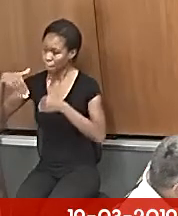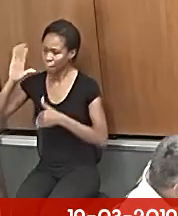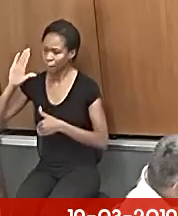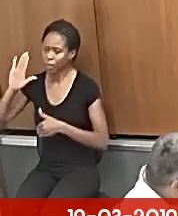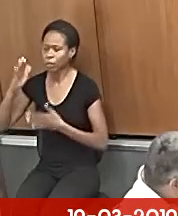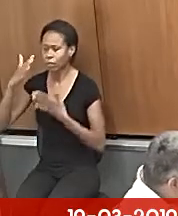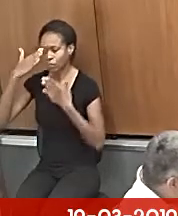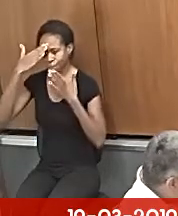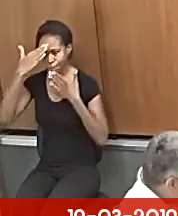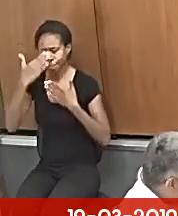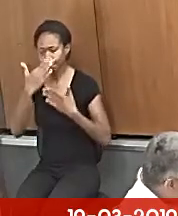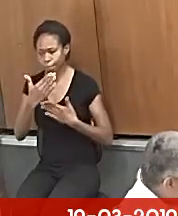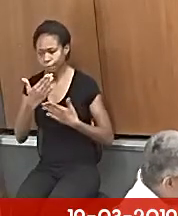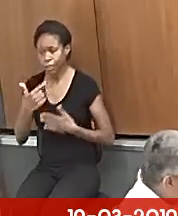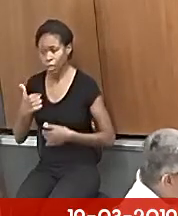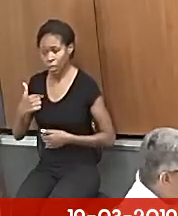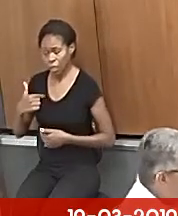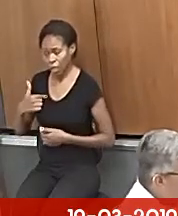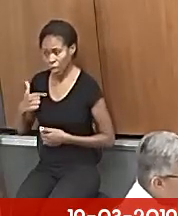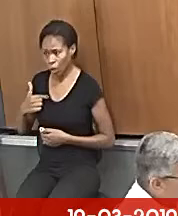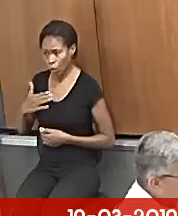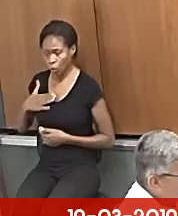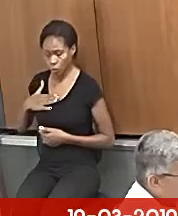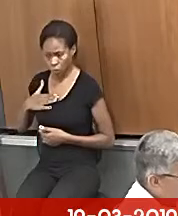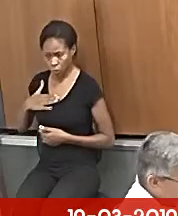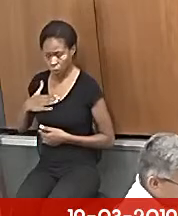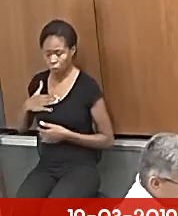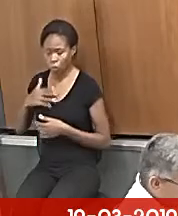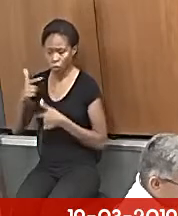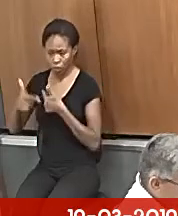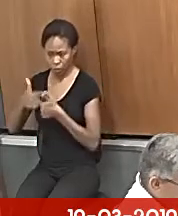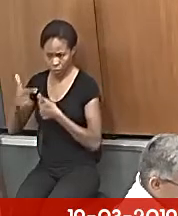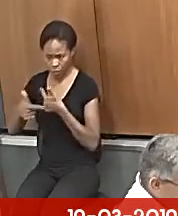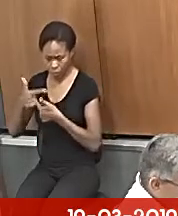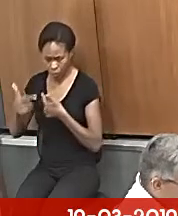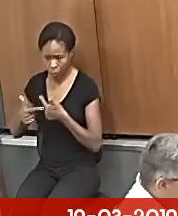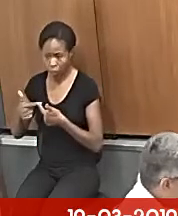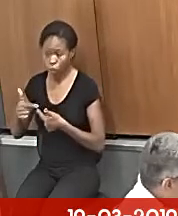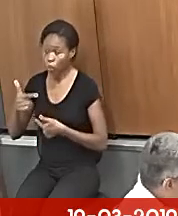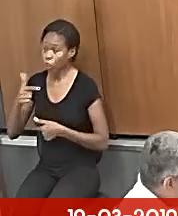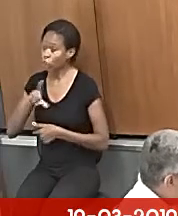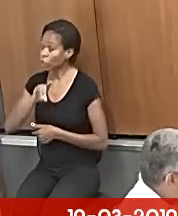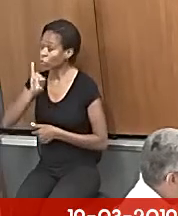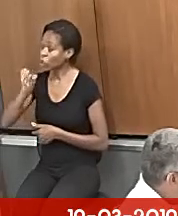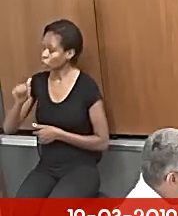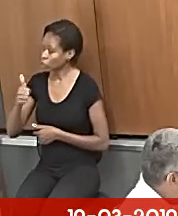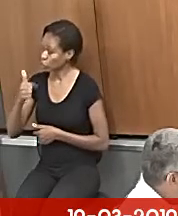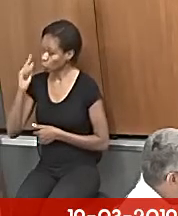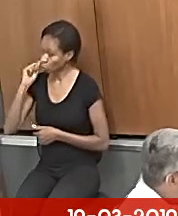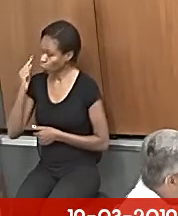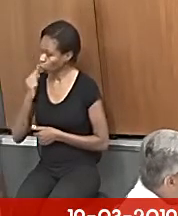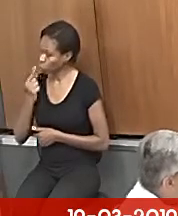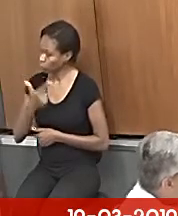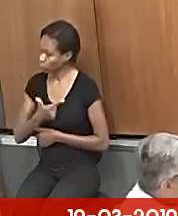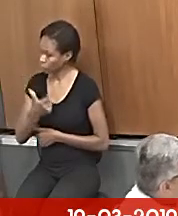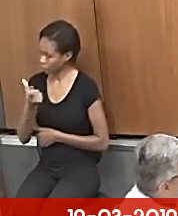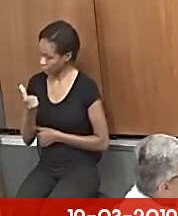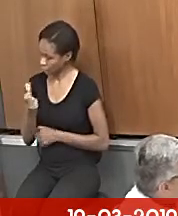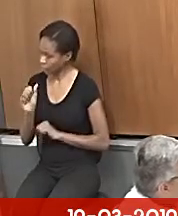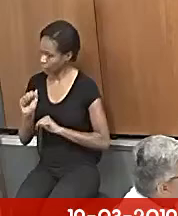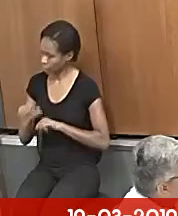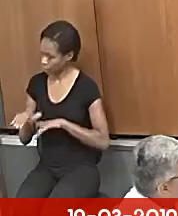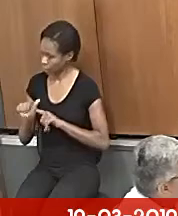e no meu caso que é deficiência e auditivo dia do sul do dia 26 de setembro então podemos entrar